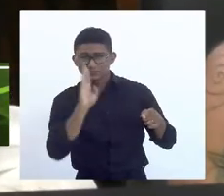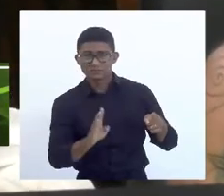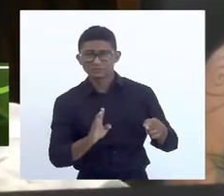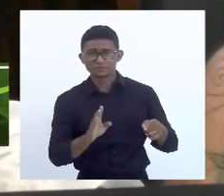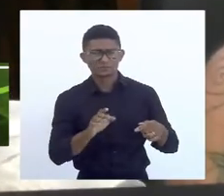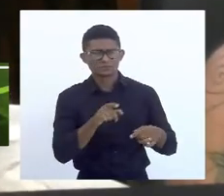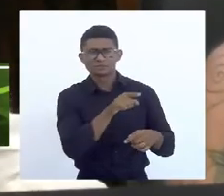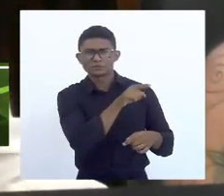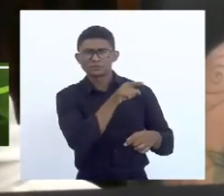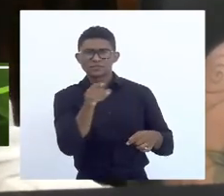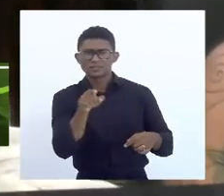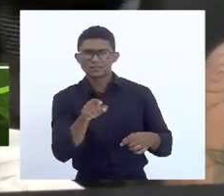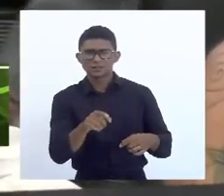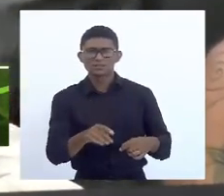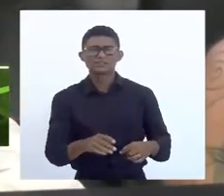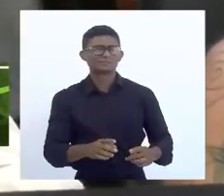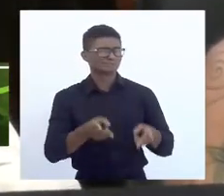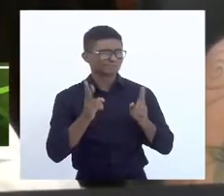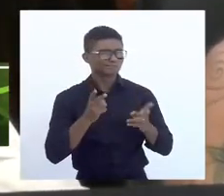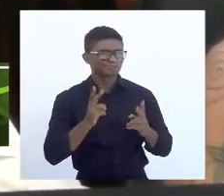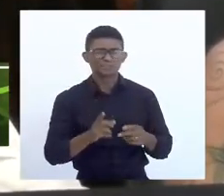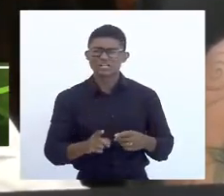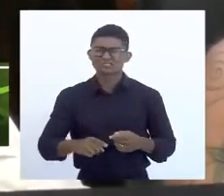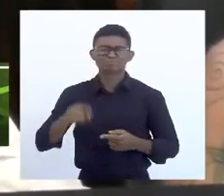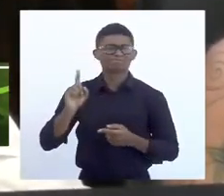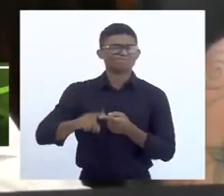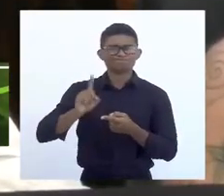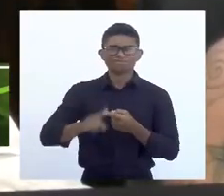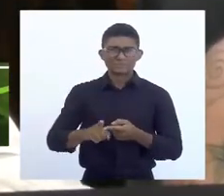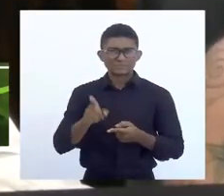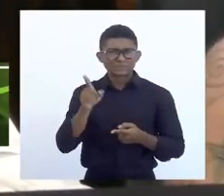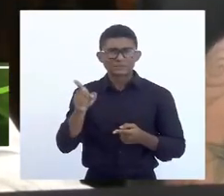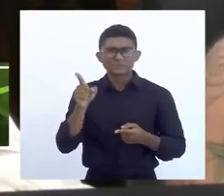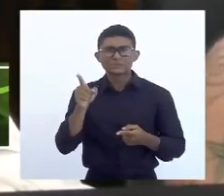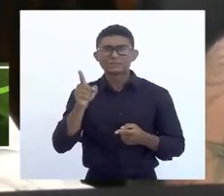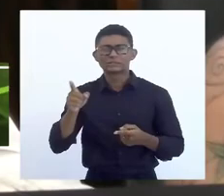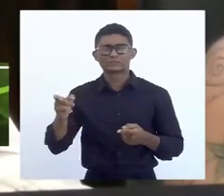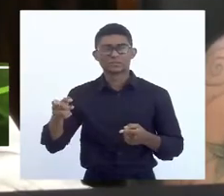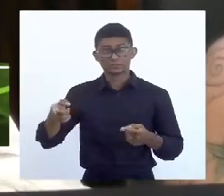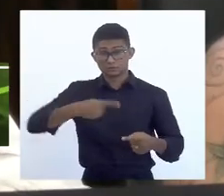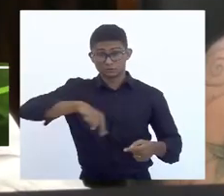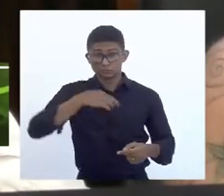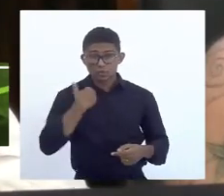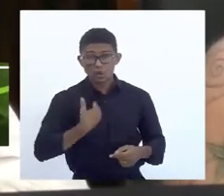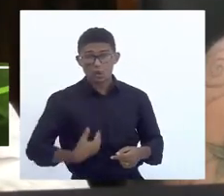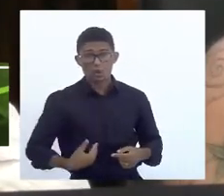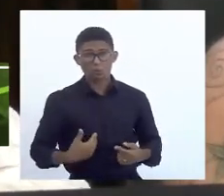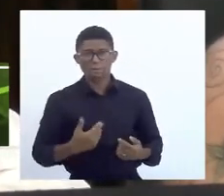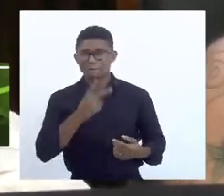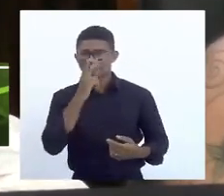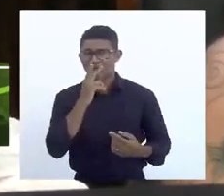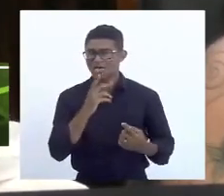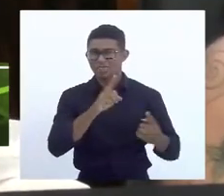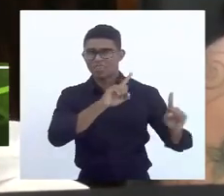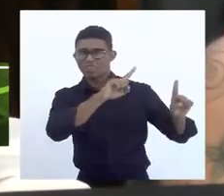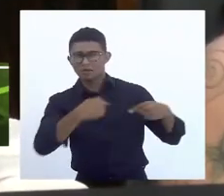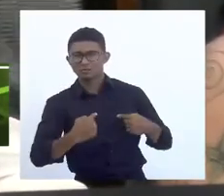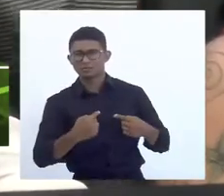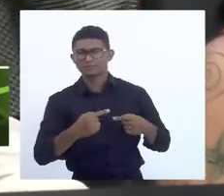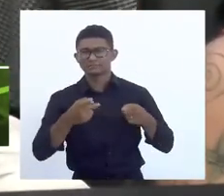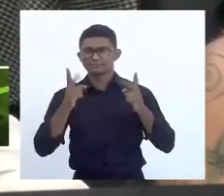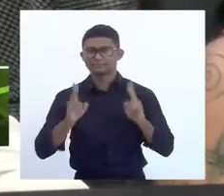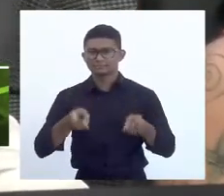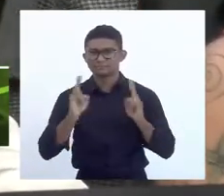ameaça concreta e direta ao extermínio dos nossos corpos. O que que